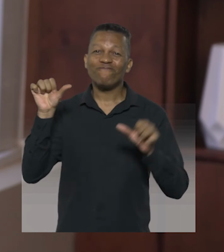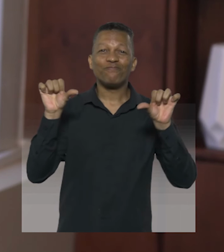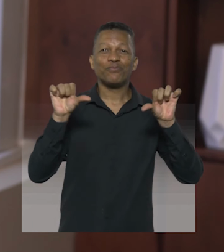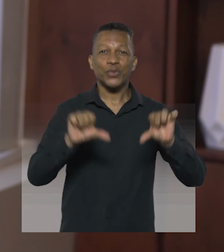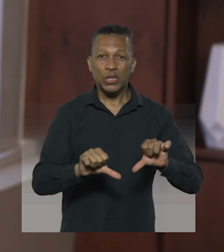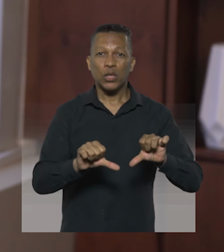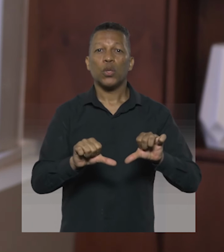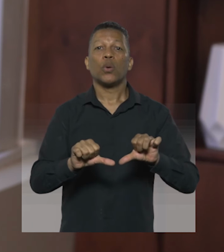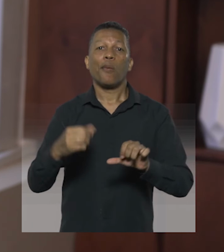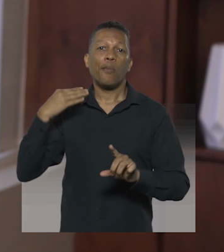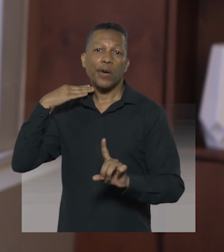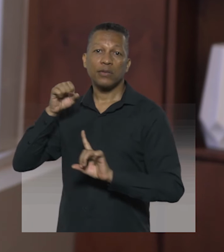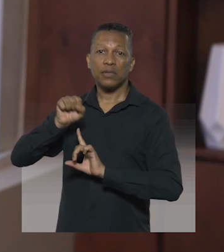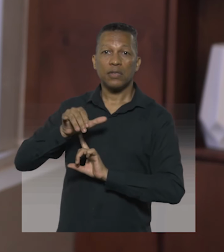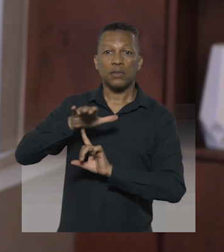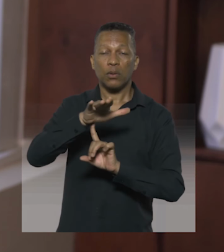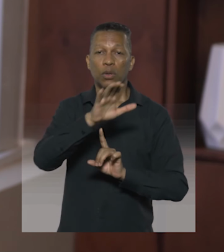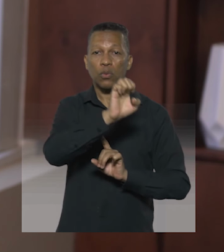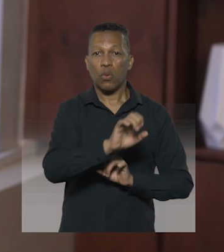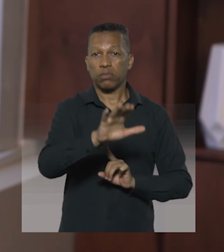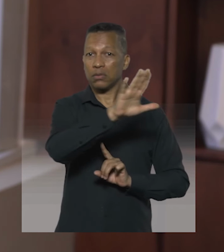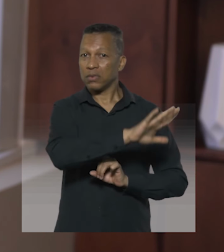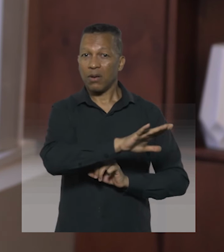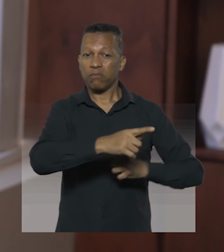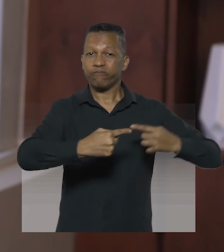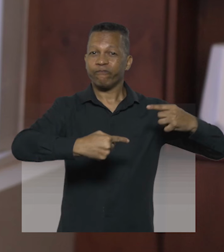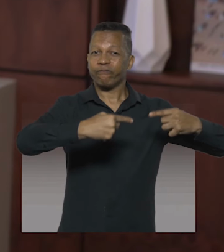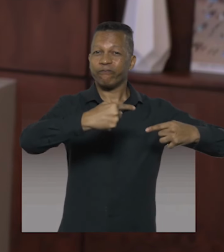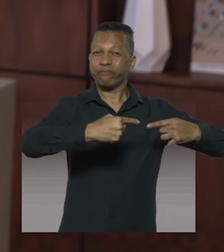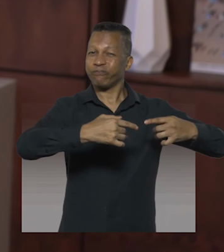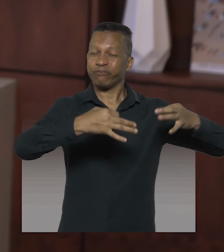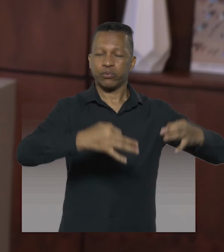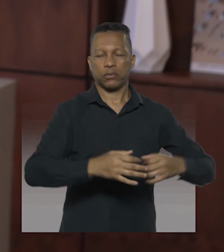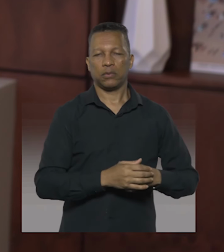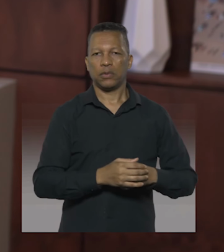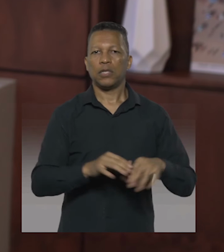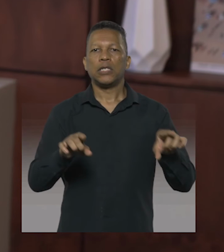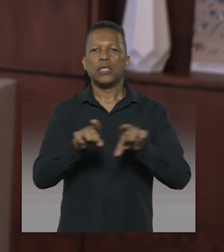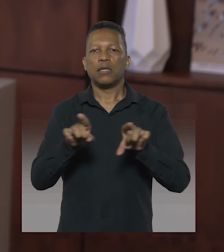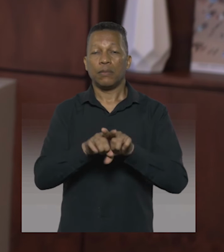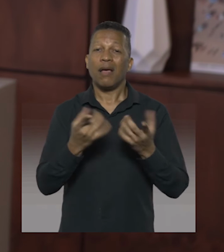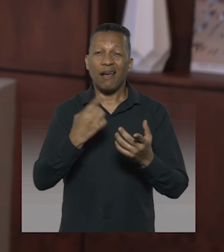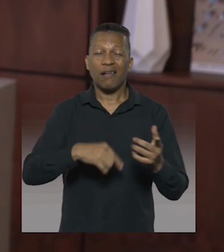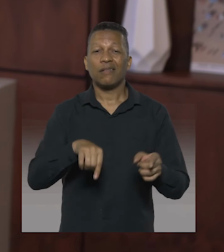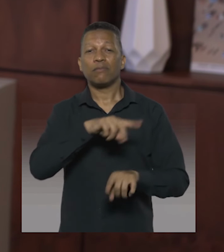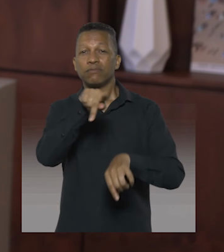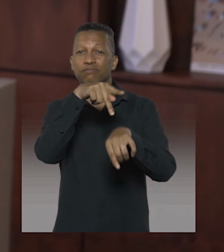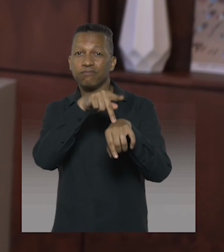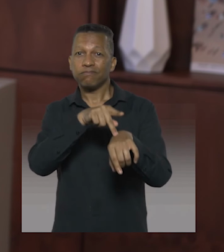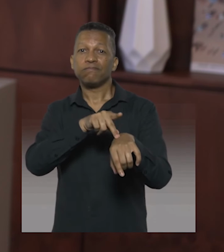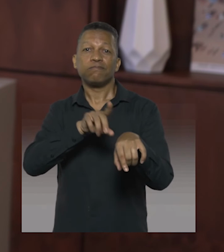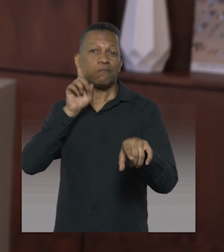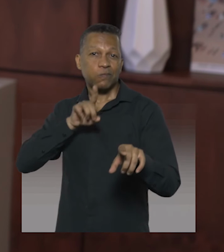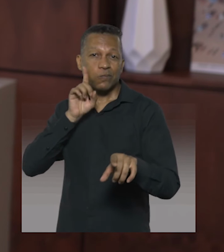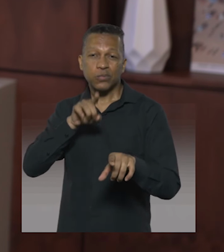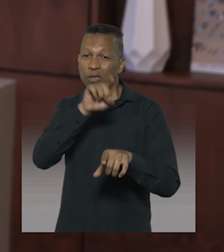Banco Central Europeu não reaja a essa maior inflação com uma política monetária mais contracionista. Os Estados Unidos devem ser menos afetados em termos de crescimento,